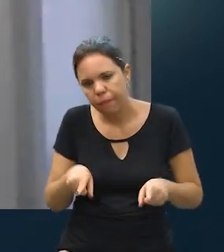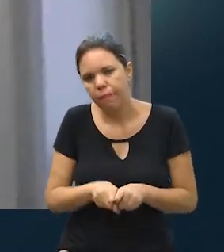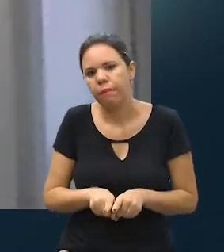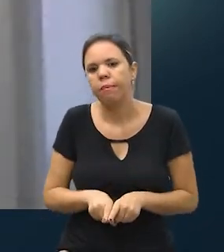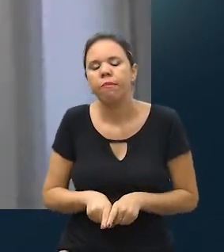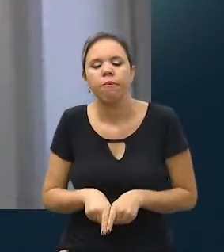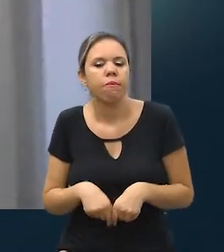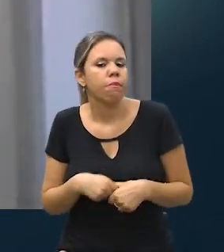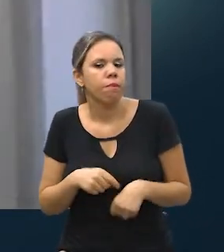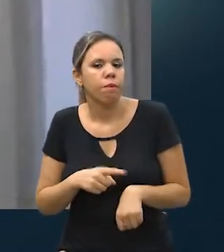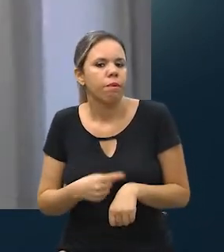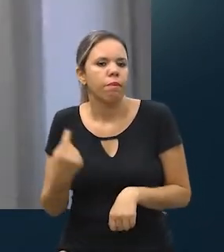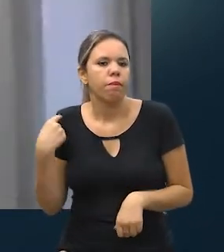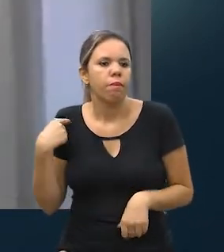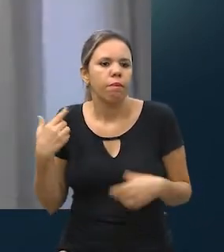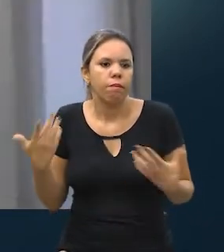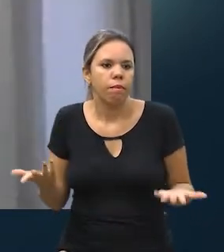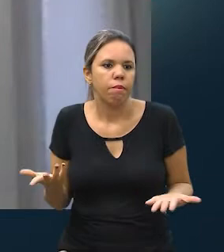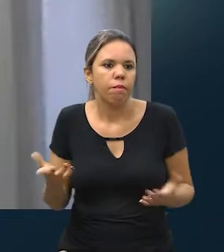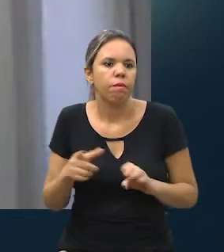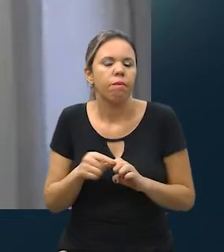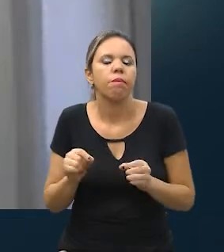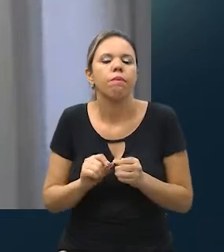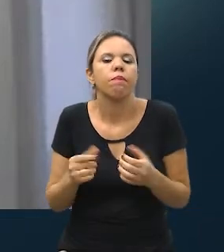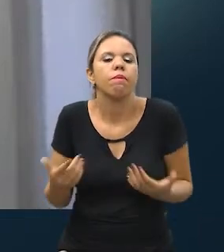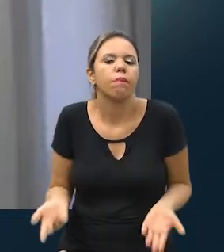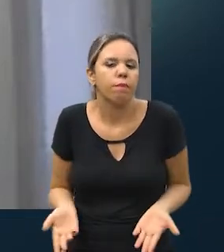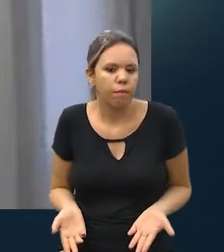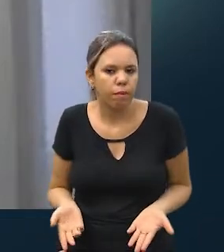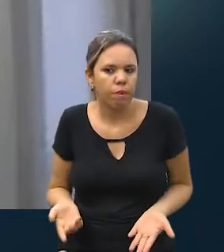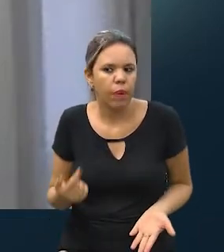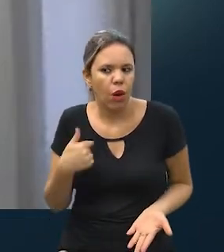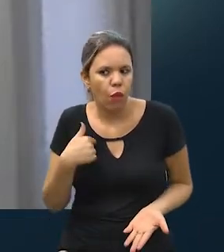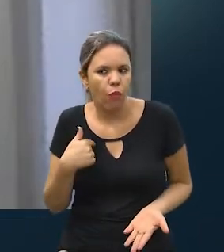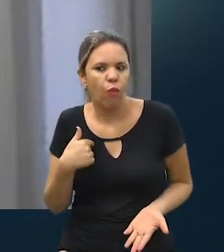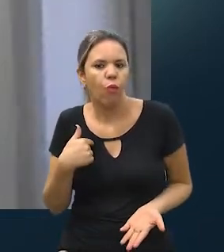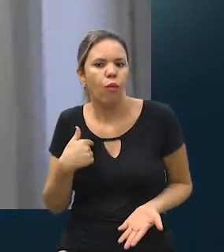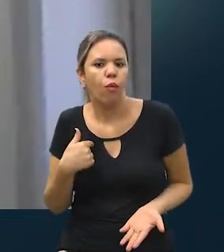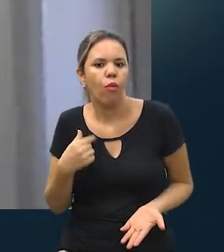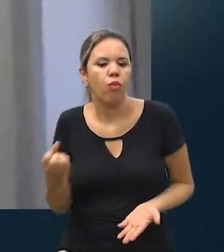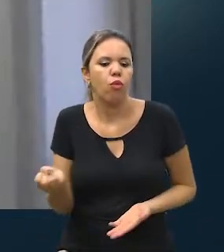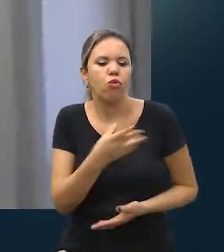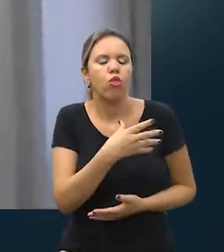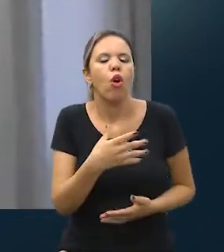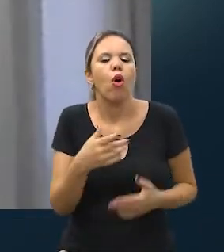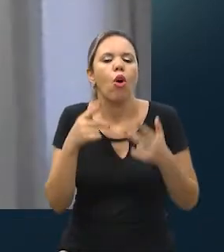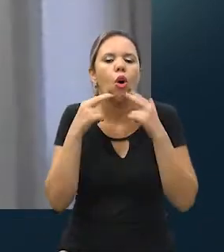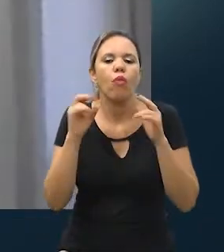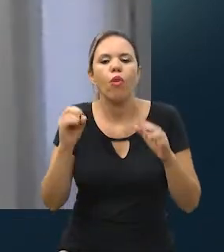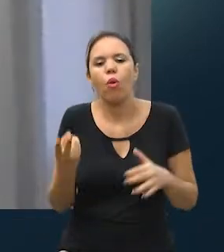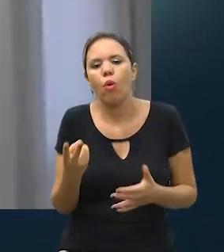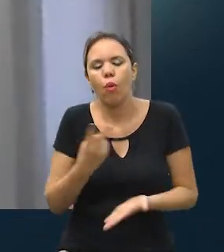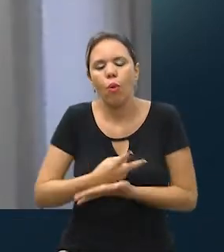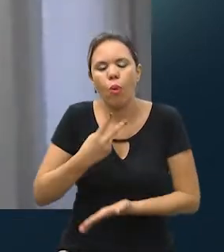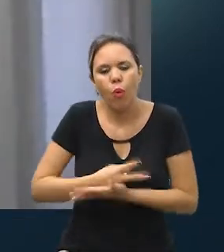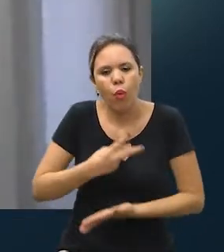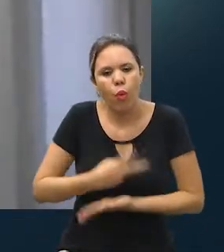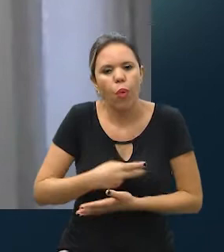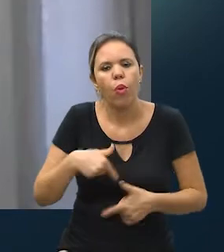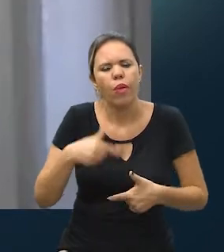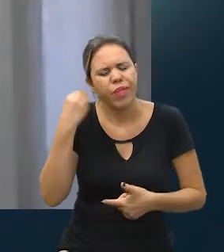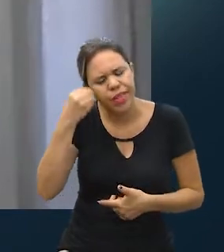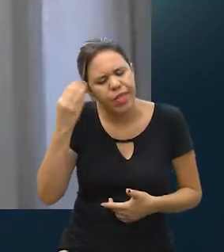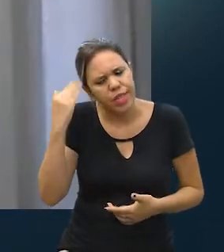assim, e aí na hora eu falei, bom, se eu tiver que empreender, o que eu vou fazer? Será que eu vou partir para alguma coisa nova ou eu fico naquilo que eu